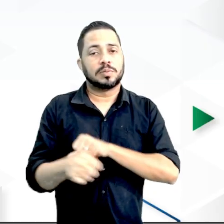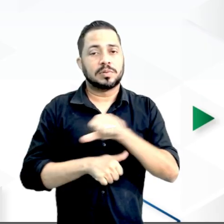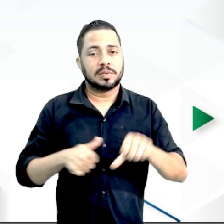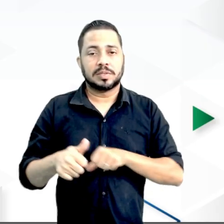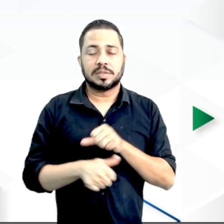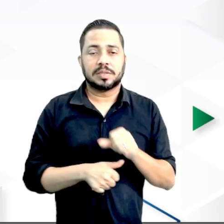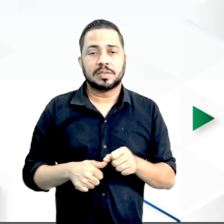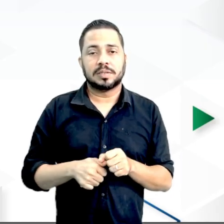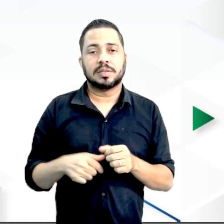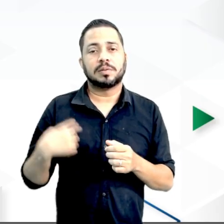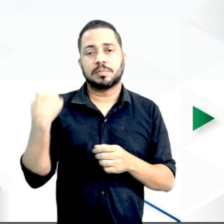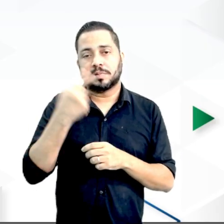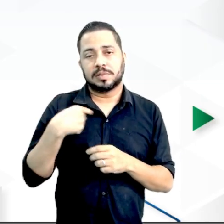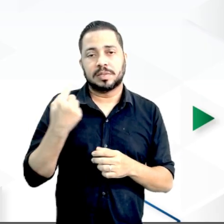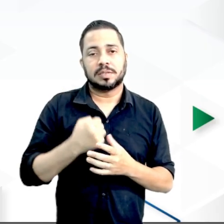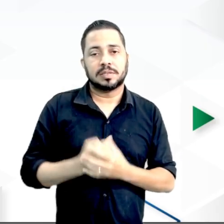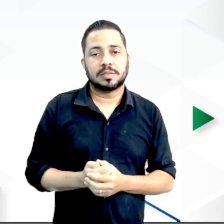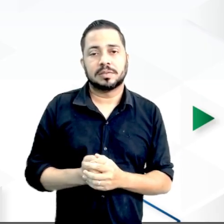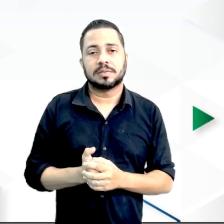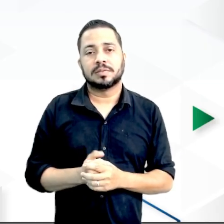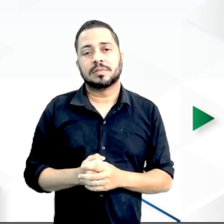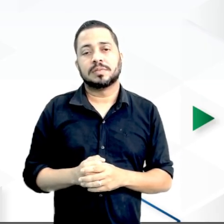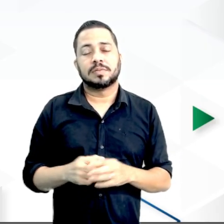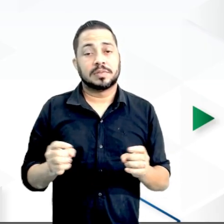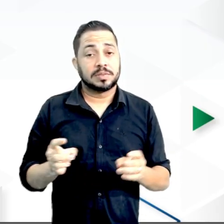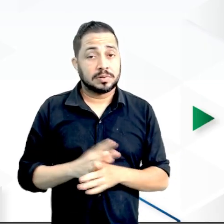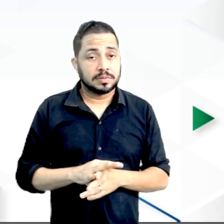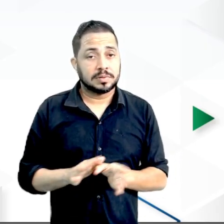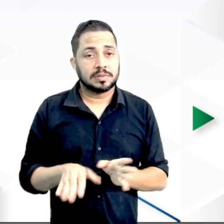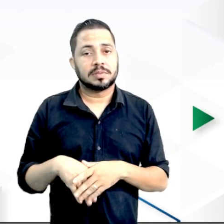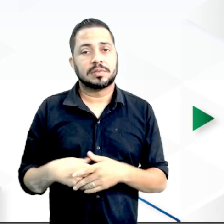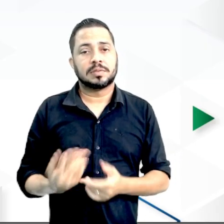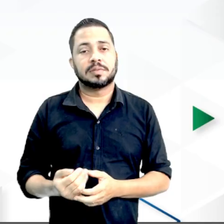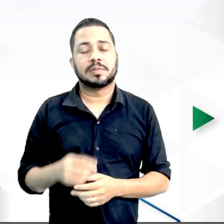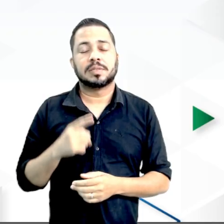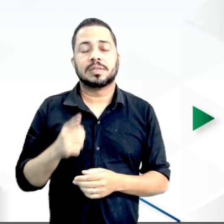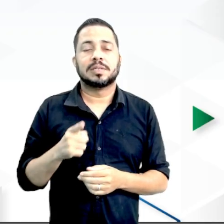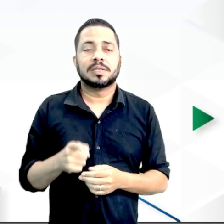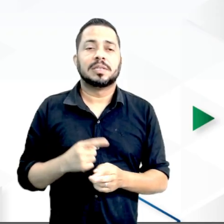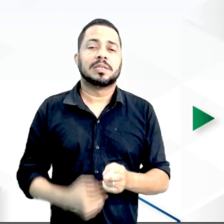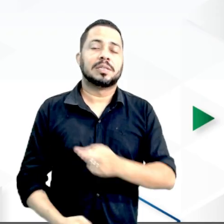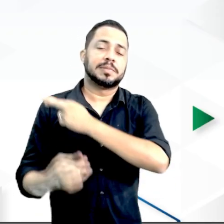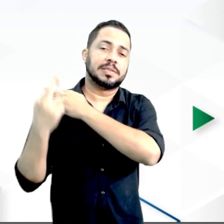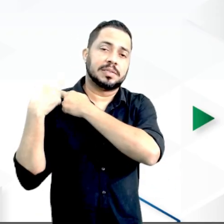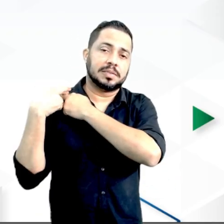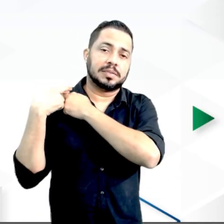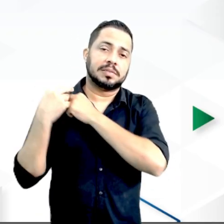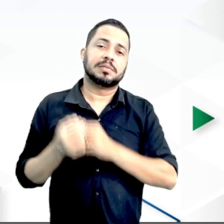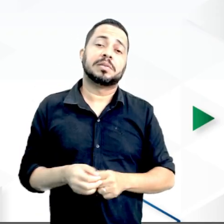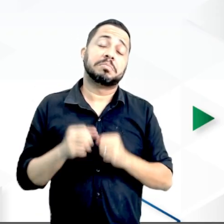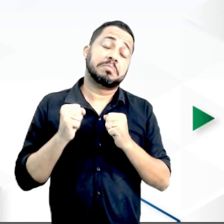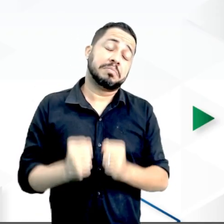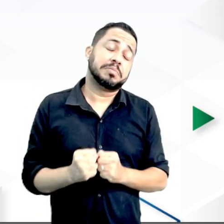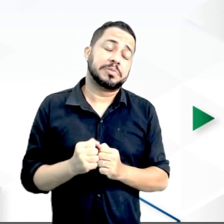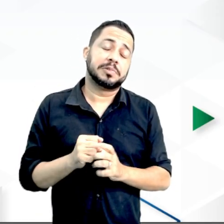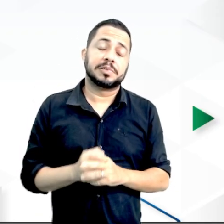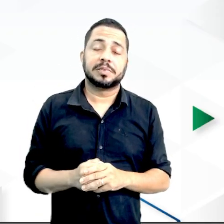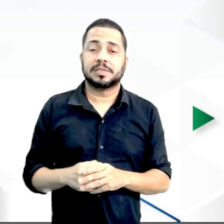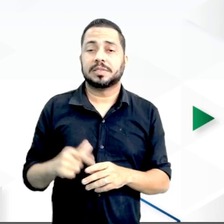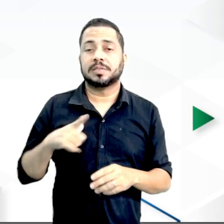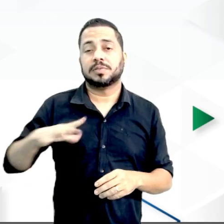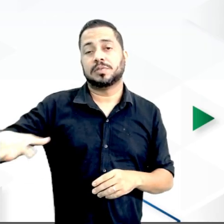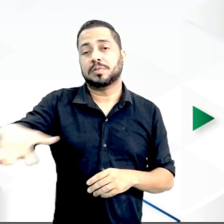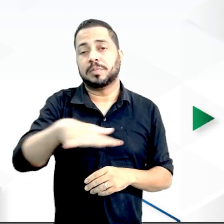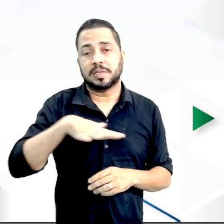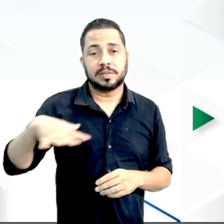contrário ao ponteiro do relógio, tá bom? Anti-horário, fechou? Então, nessa representação de polígono no plano, ela pode ser representada no